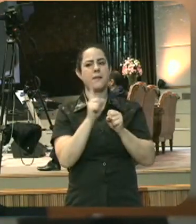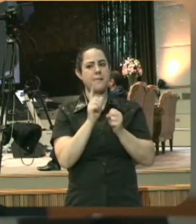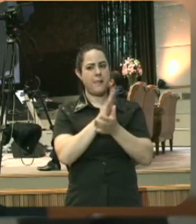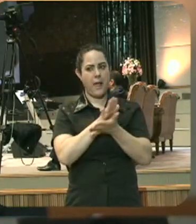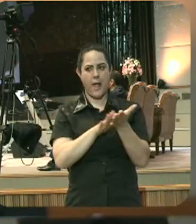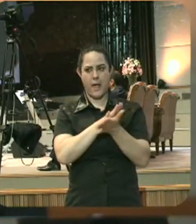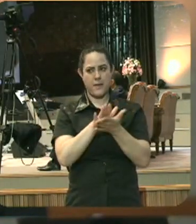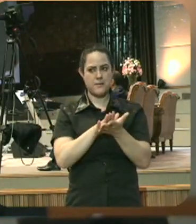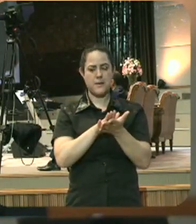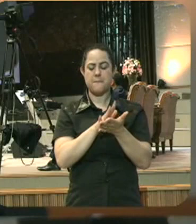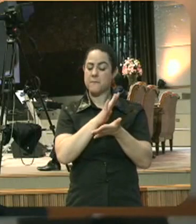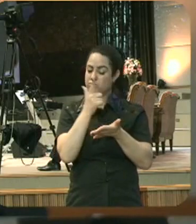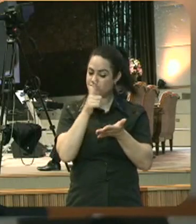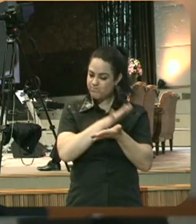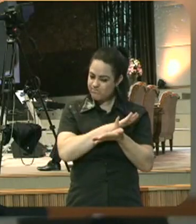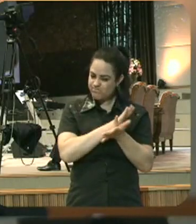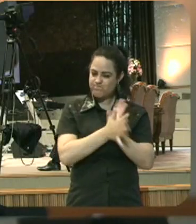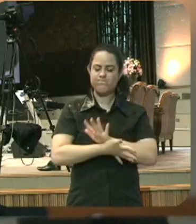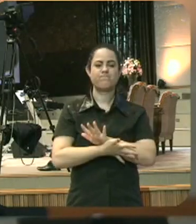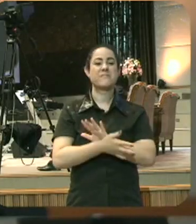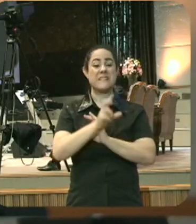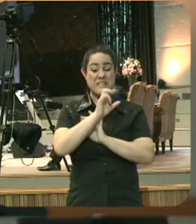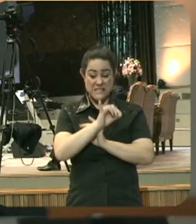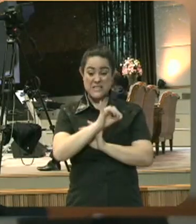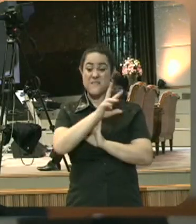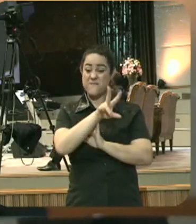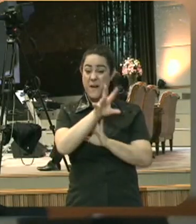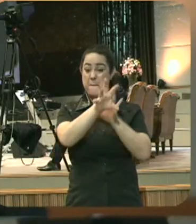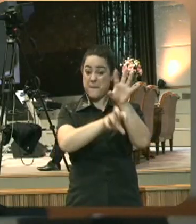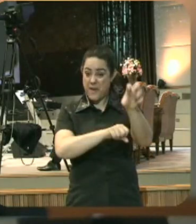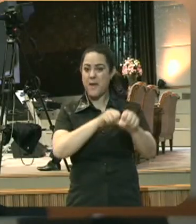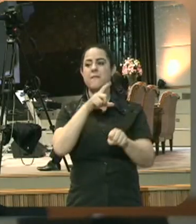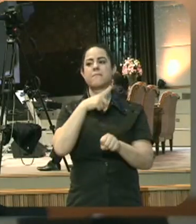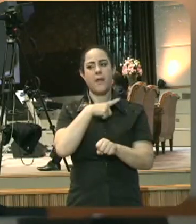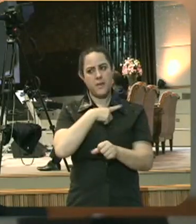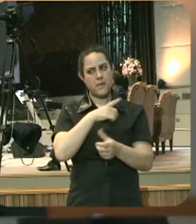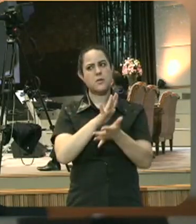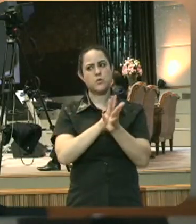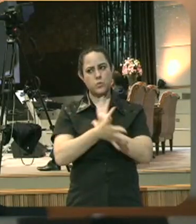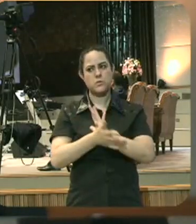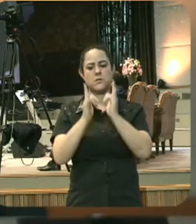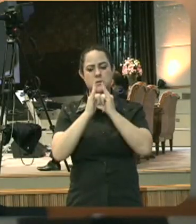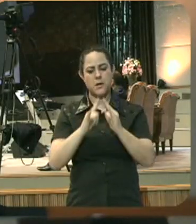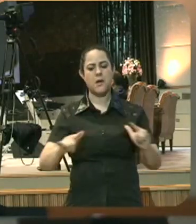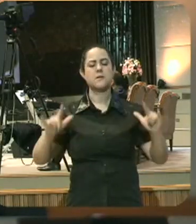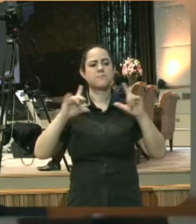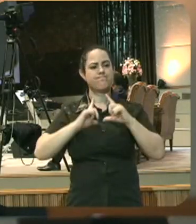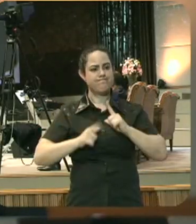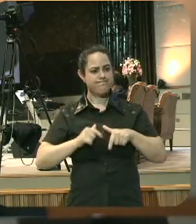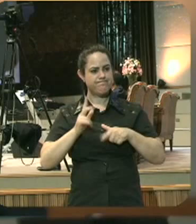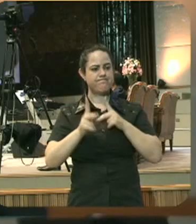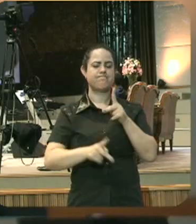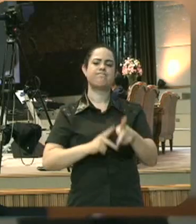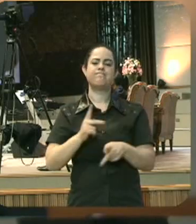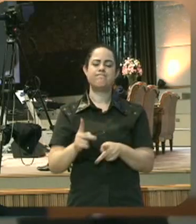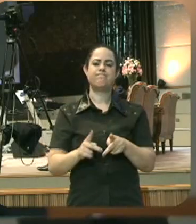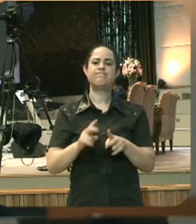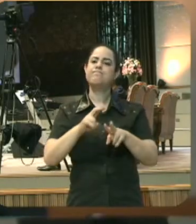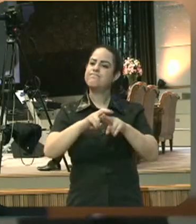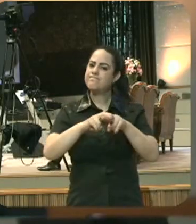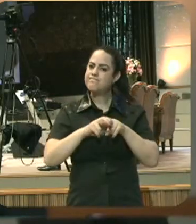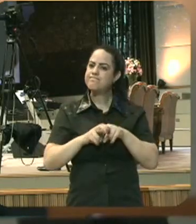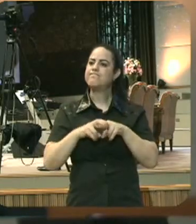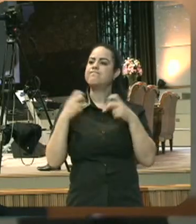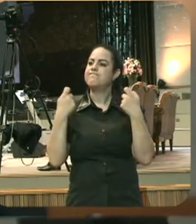para que não sejam destruídos, do contrário trarão destruição e desgraça ao acampamento de Israel. Por isso eles